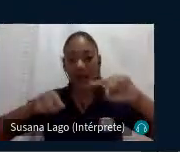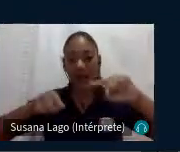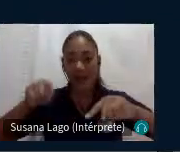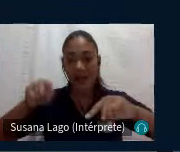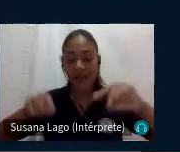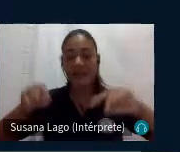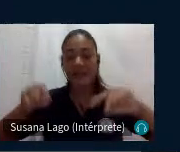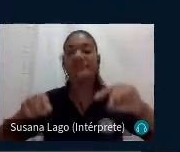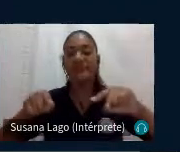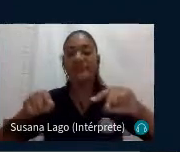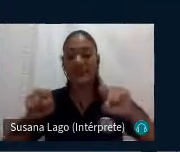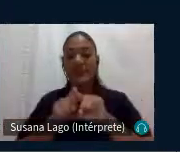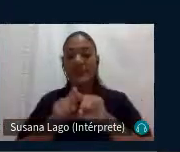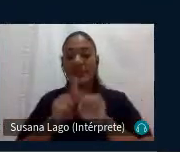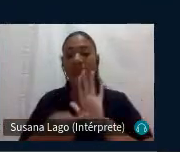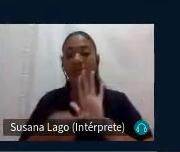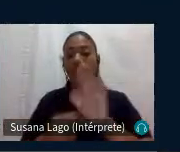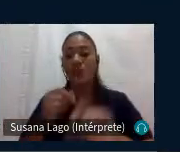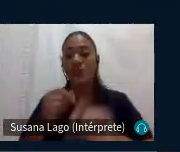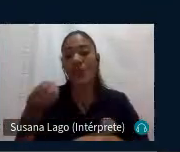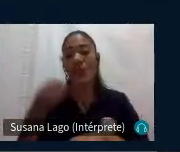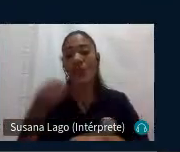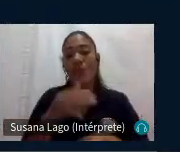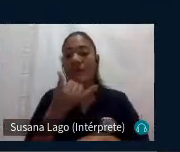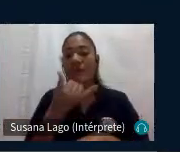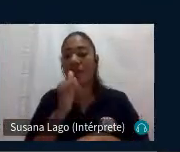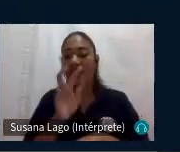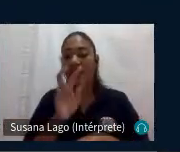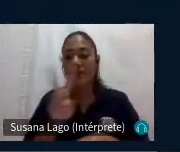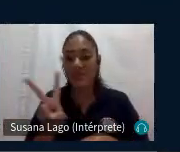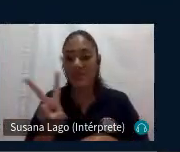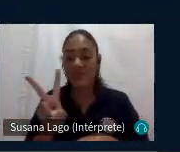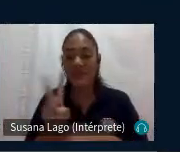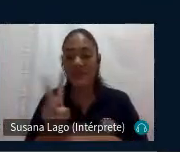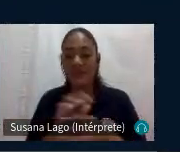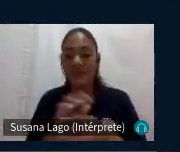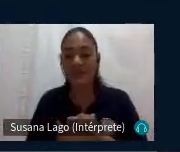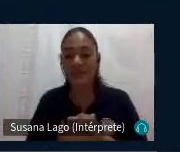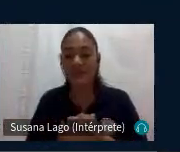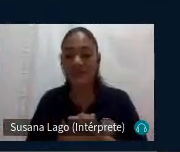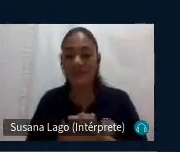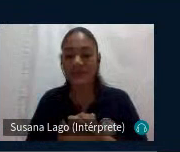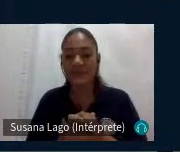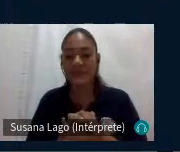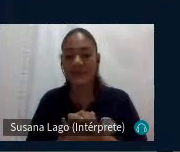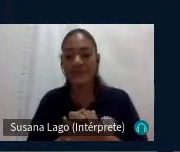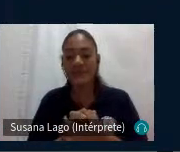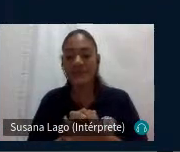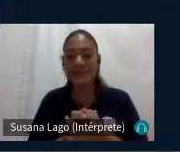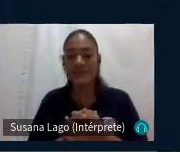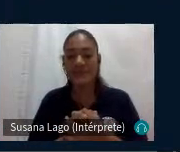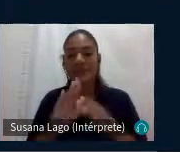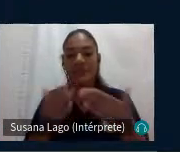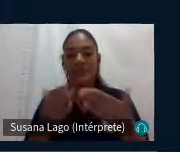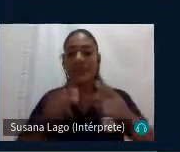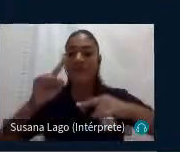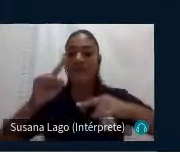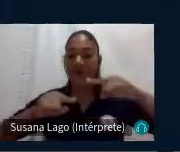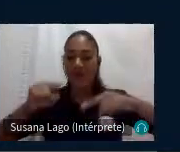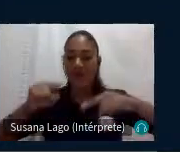tensão, ocasionando uma diferente tensão. E daí, essa variação no potenciômetro,